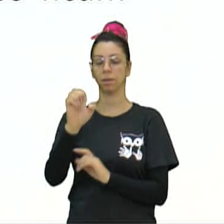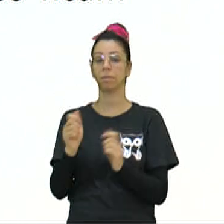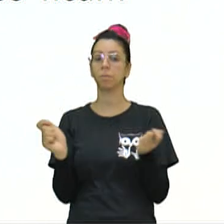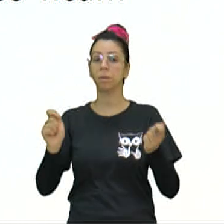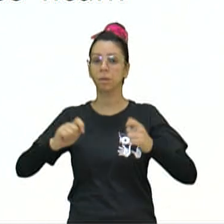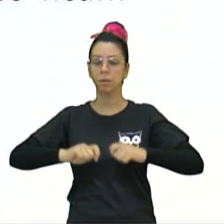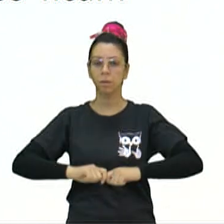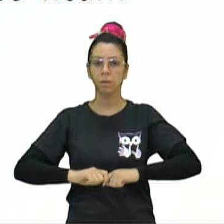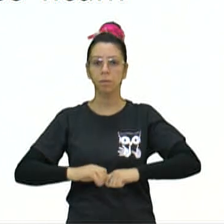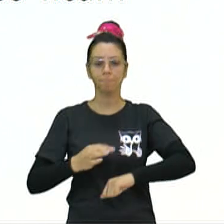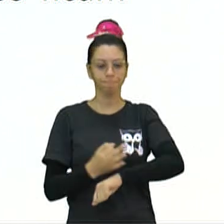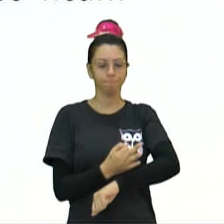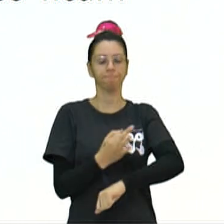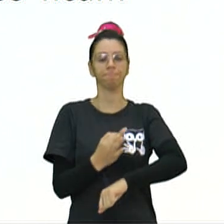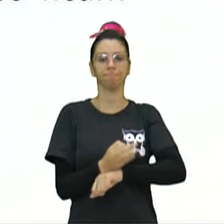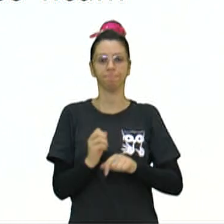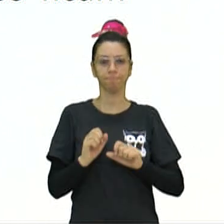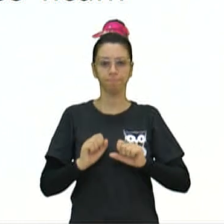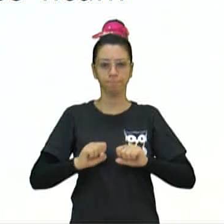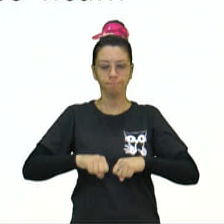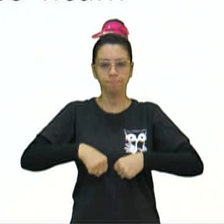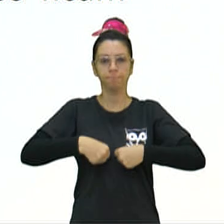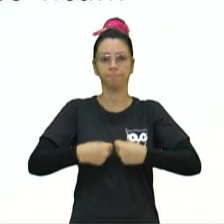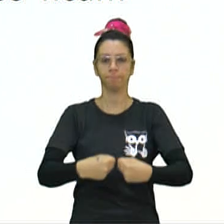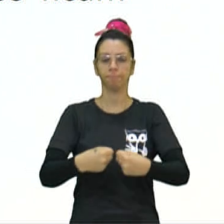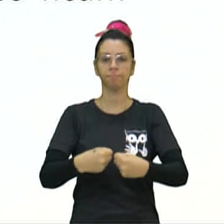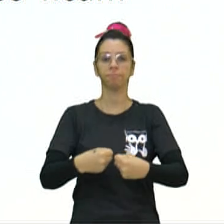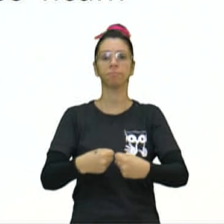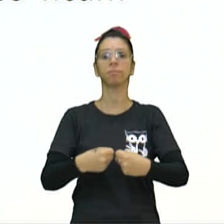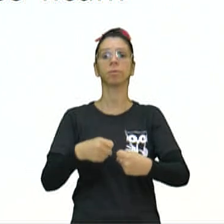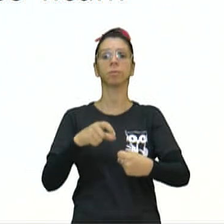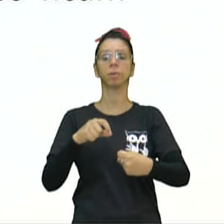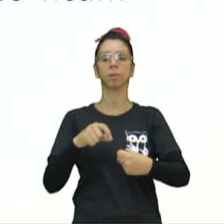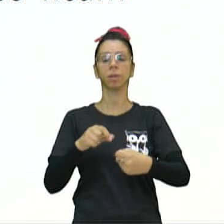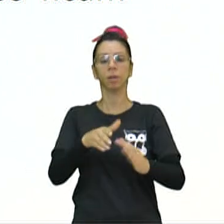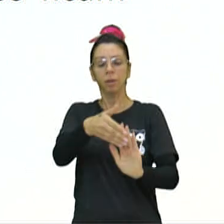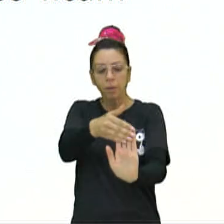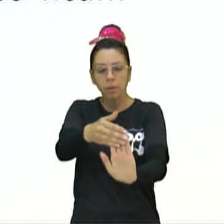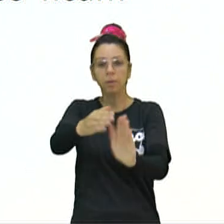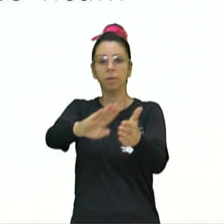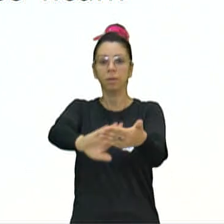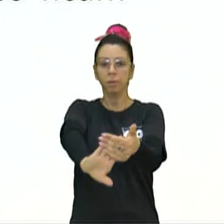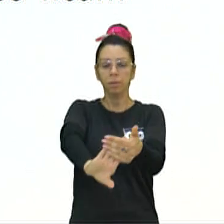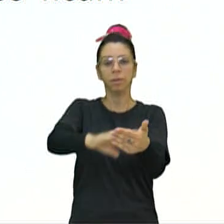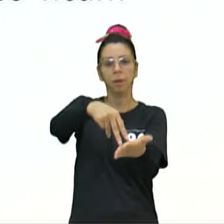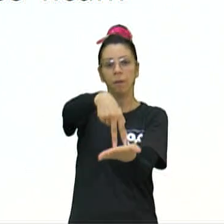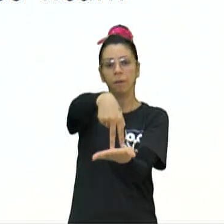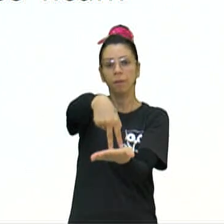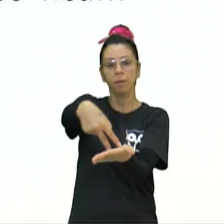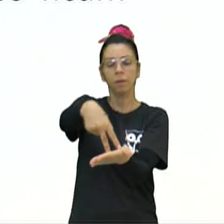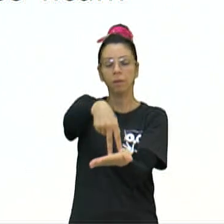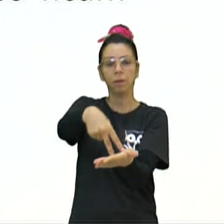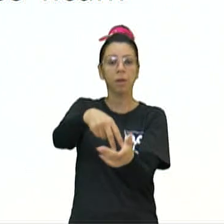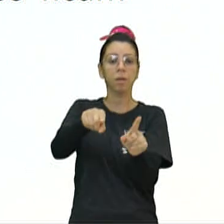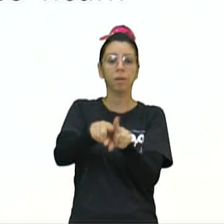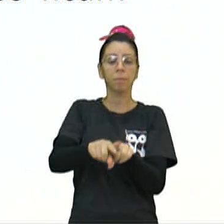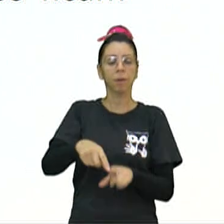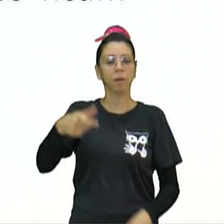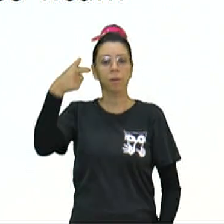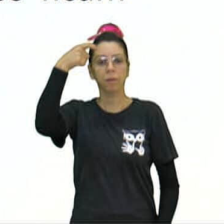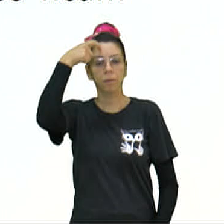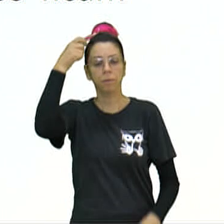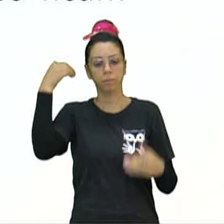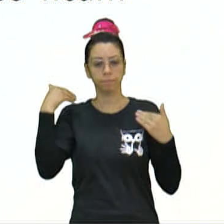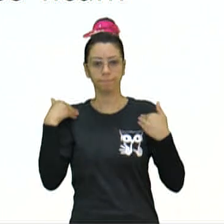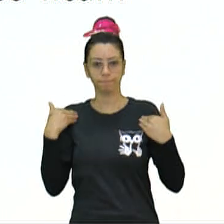praticante, sendo necessário maior força muscular, alongamento, equilíbrio e muita consciência corporal.